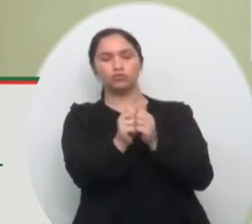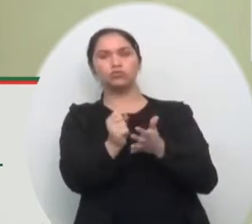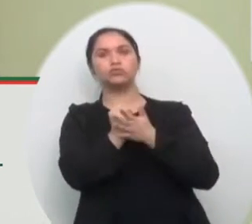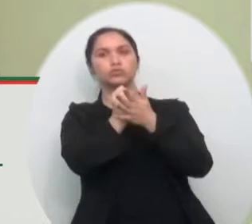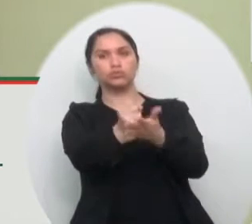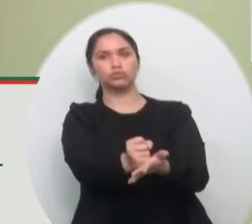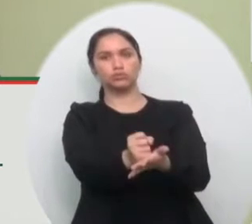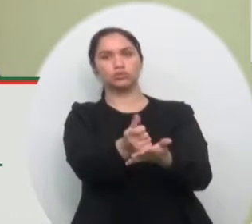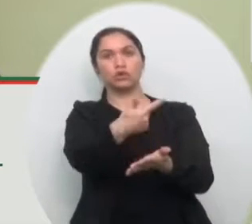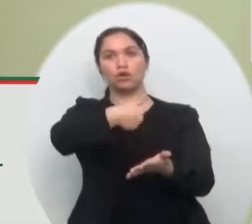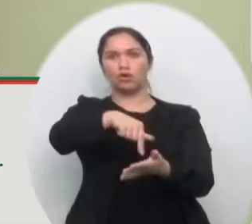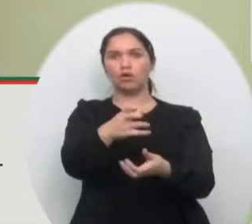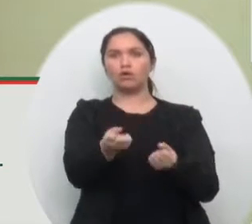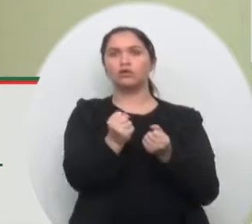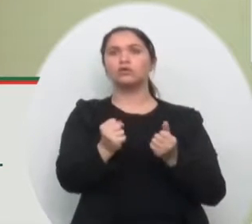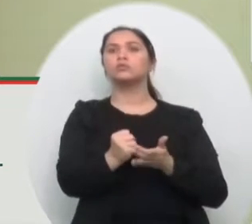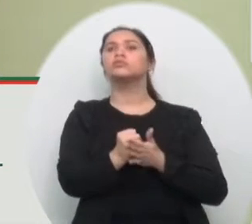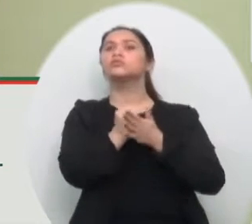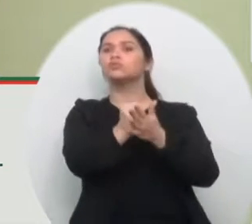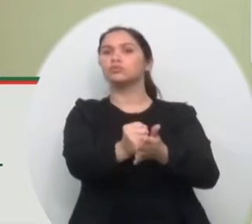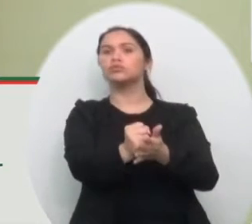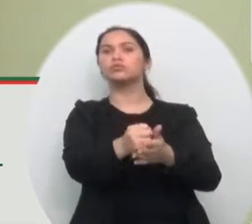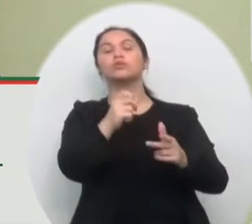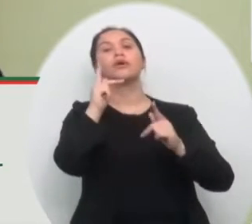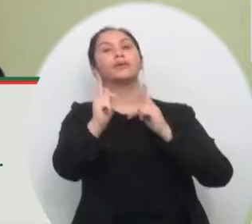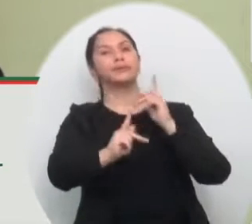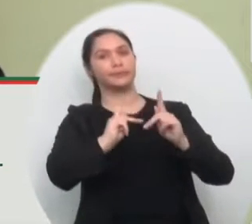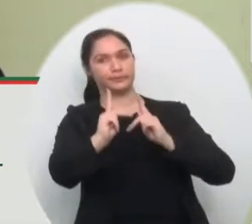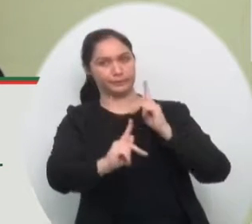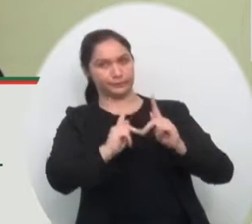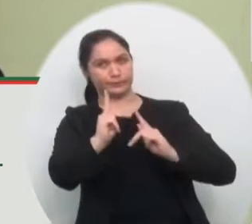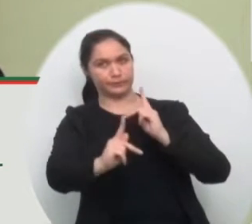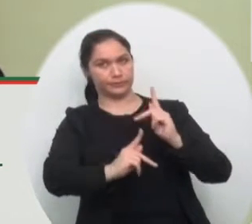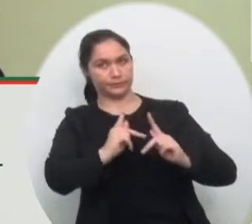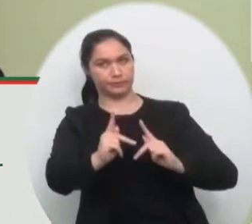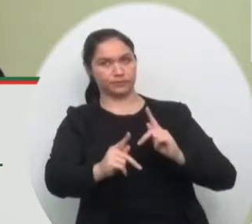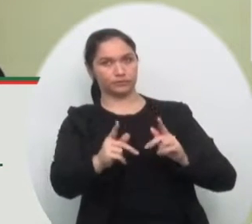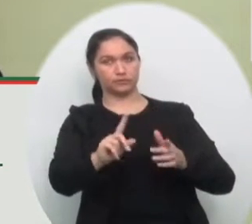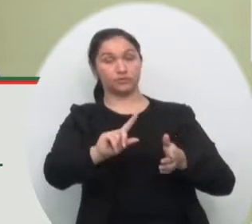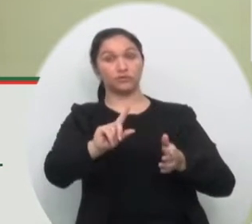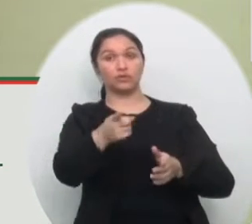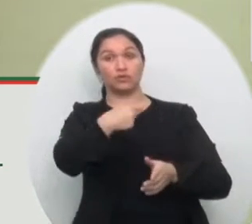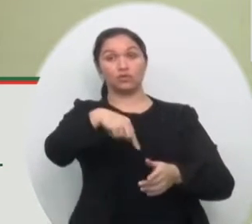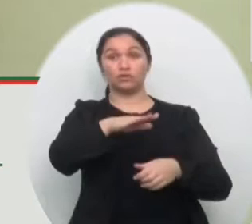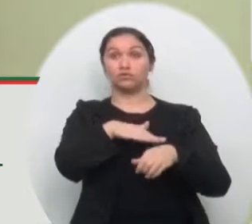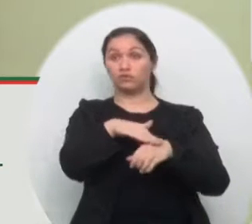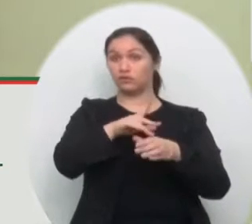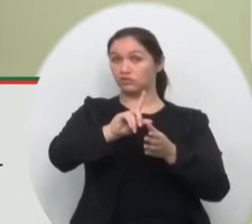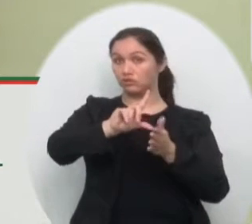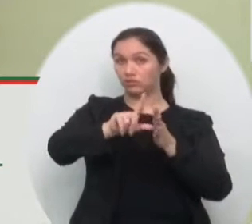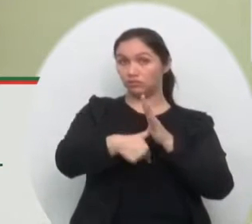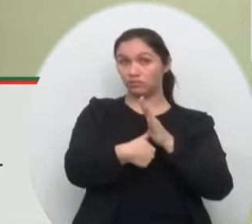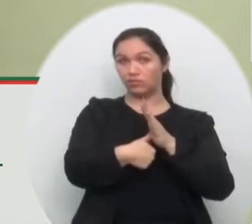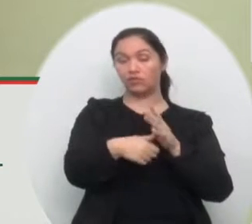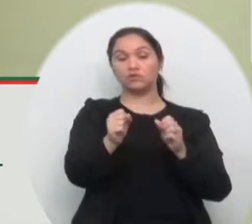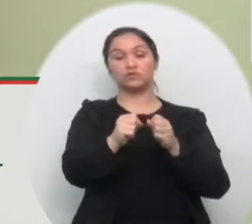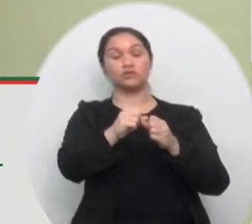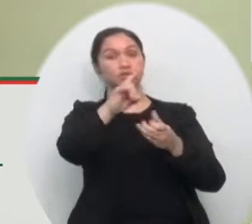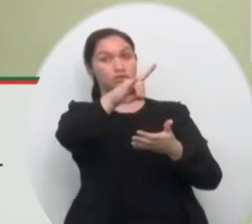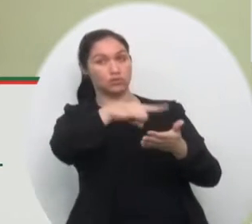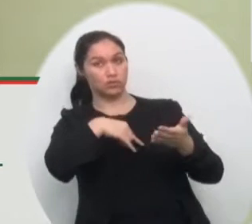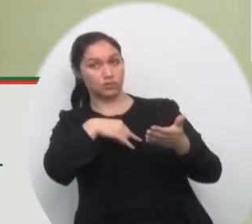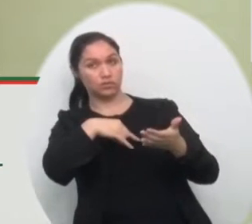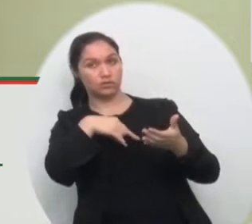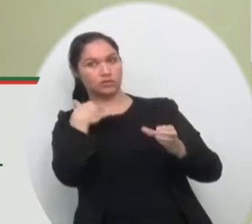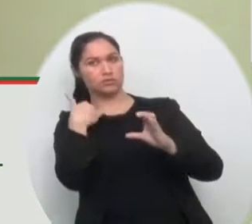somos comprometidos com a população. Então, conversamos depois, mas vamos dar encaminhamento. Estamos aqui para